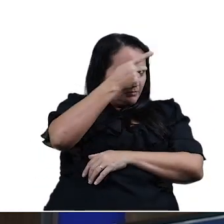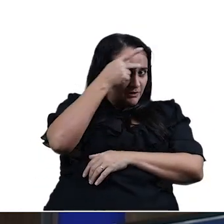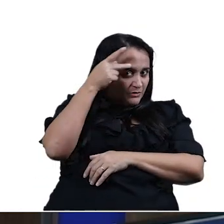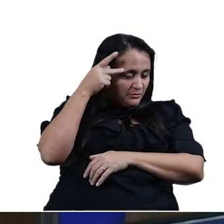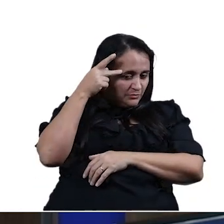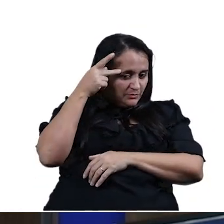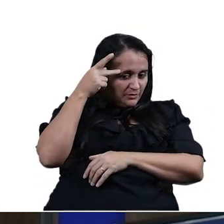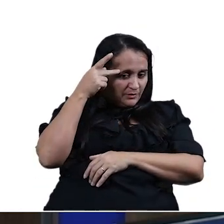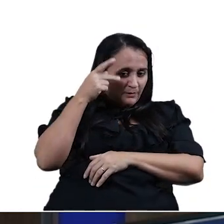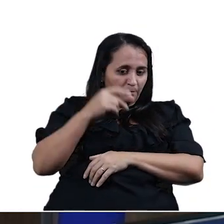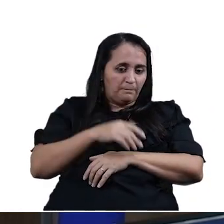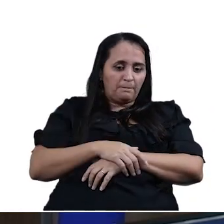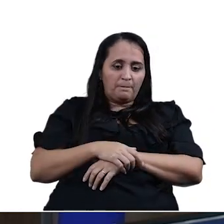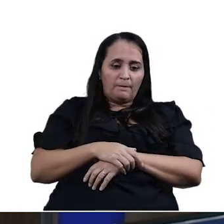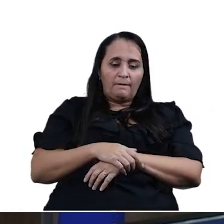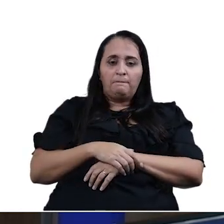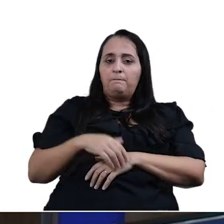pessoa.